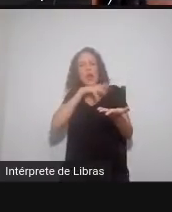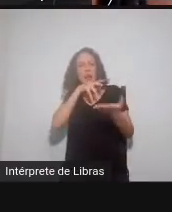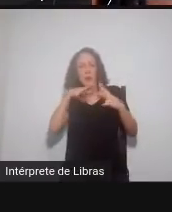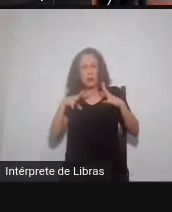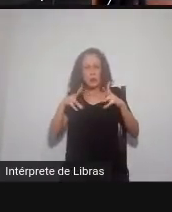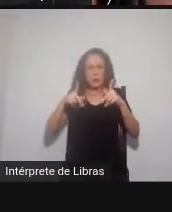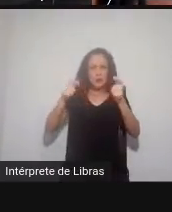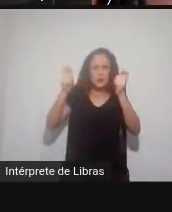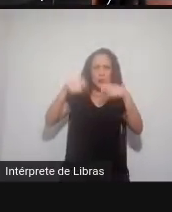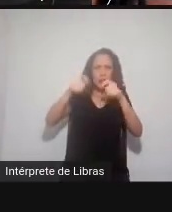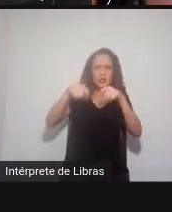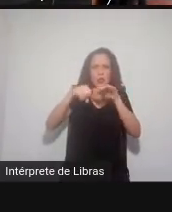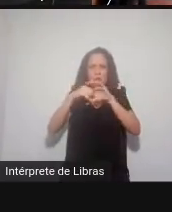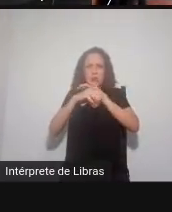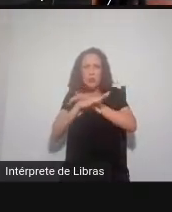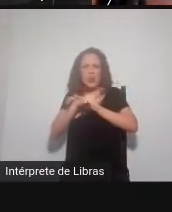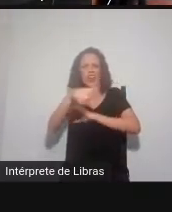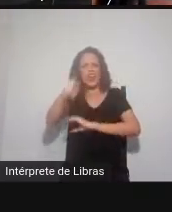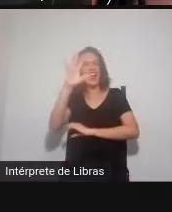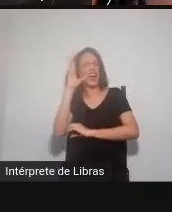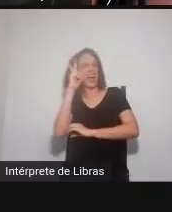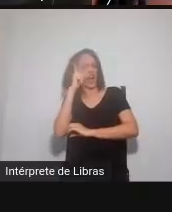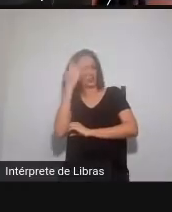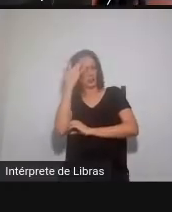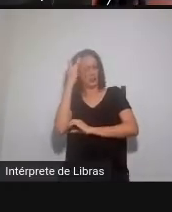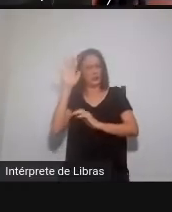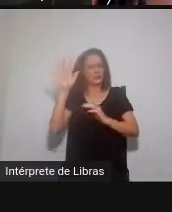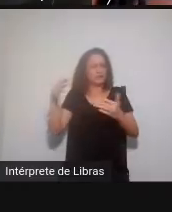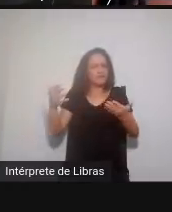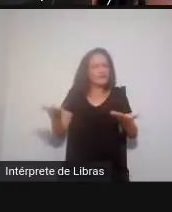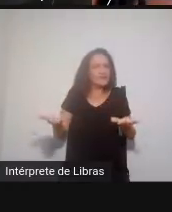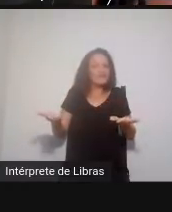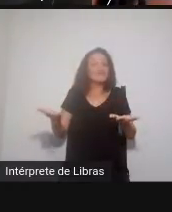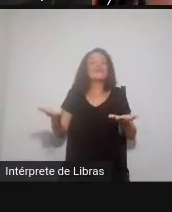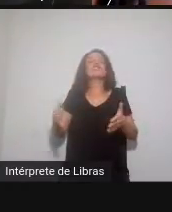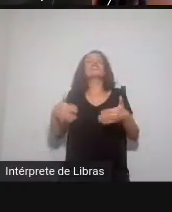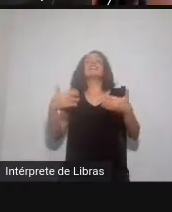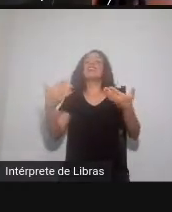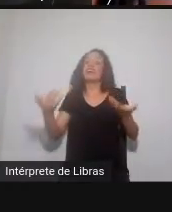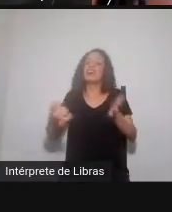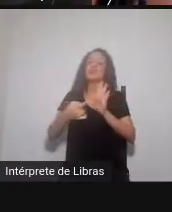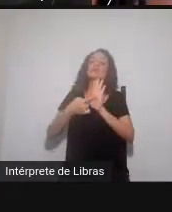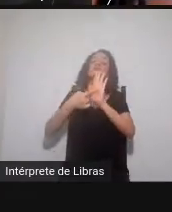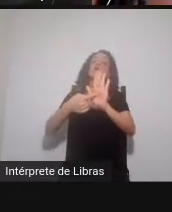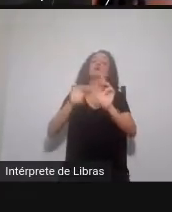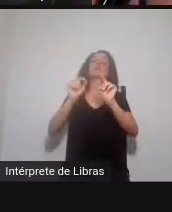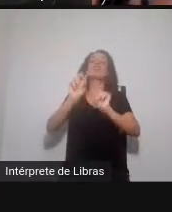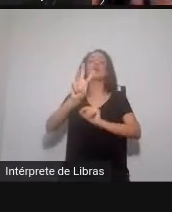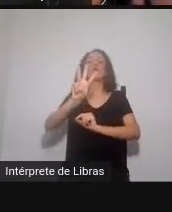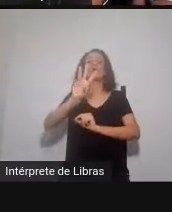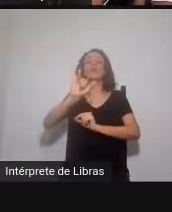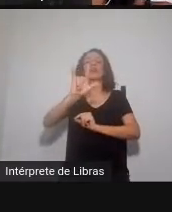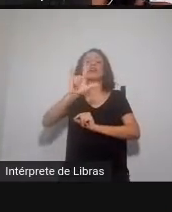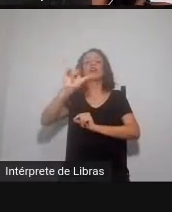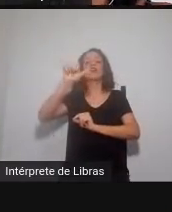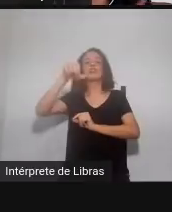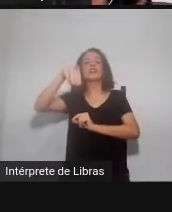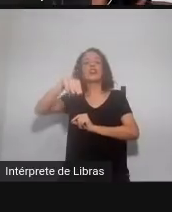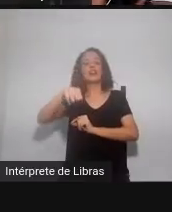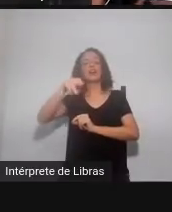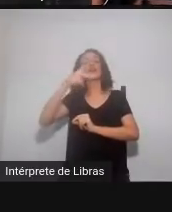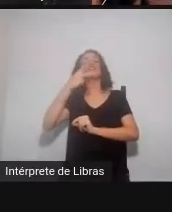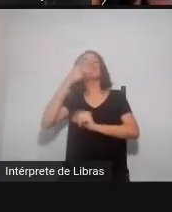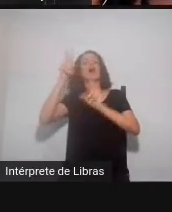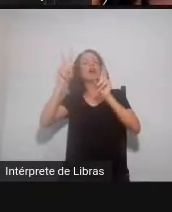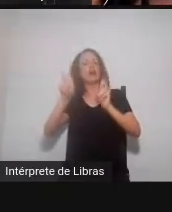conversa estranha? E daí, então, elas trazem o Willam Brennan fala um pouquinho dele, conta que